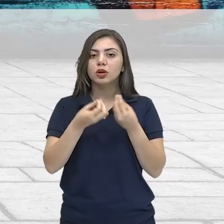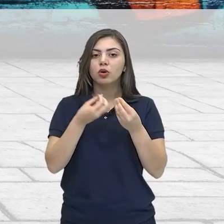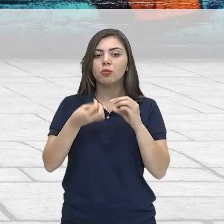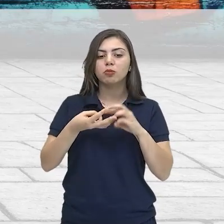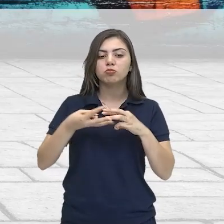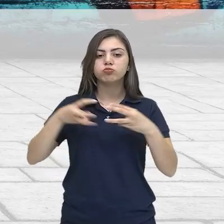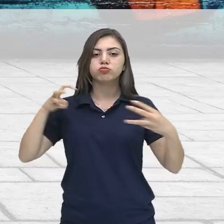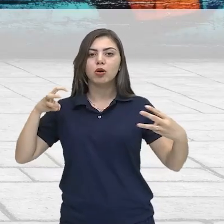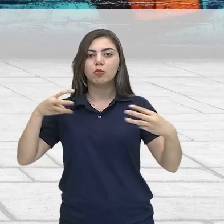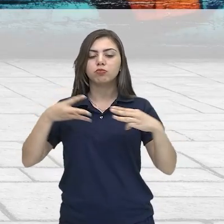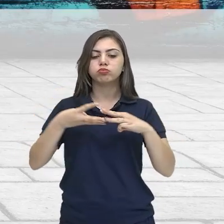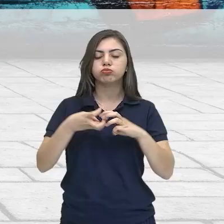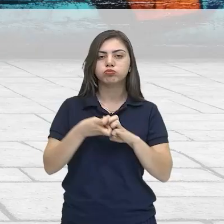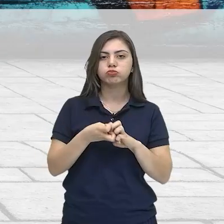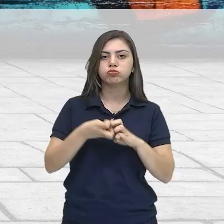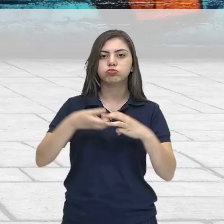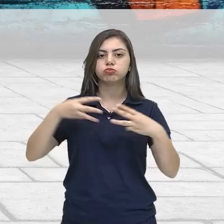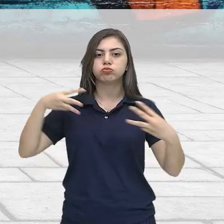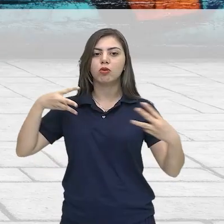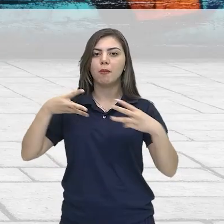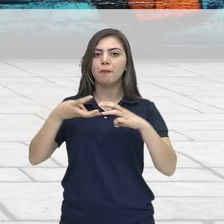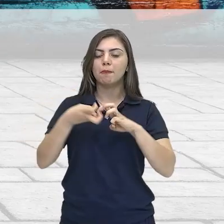toda a musculatura que eu consigo